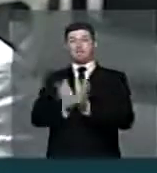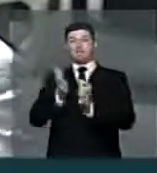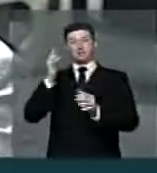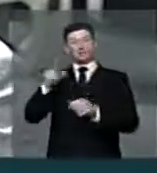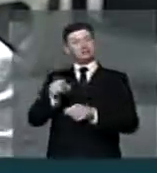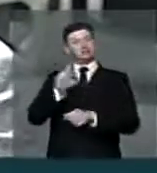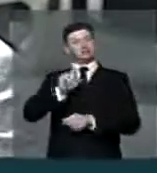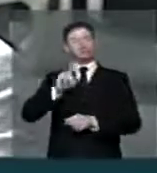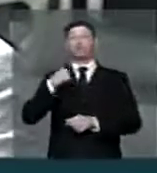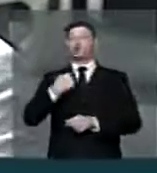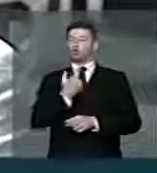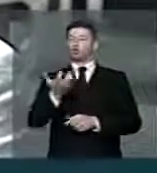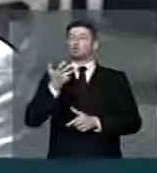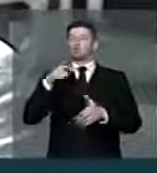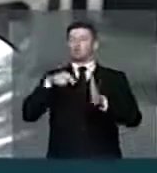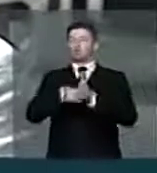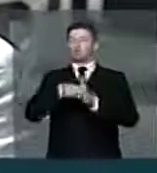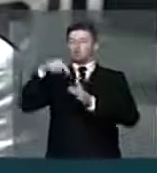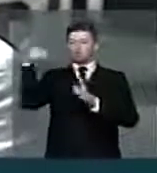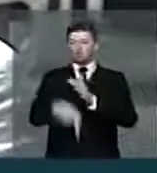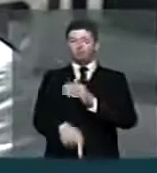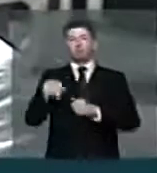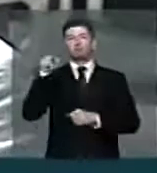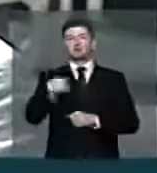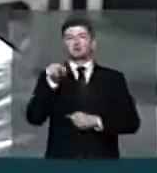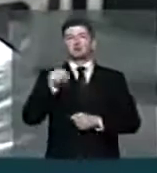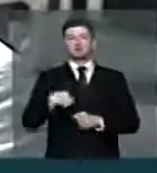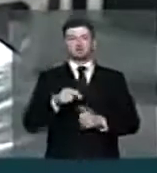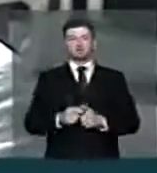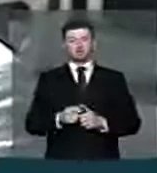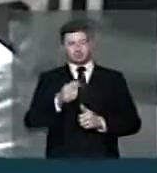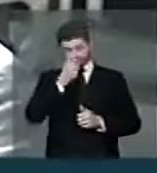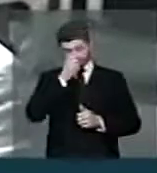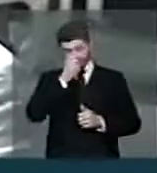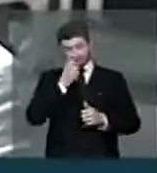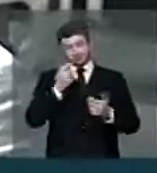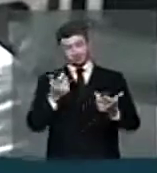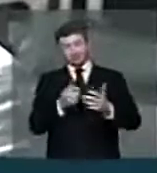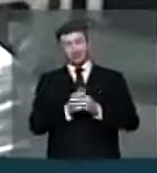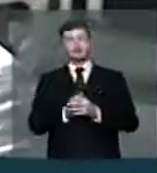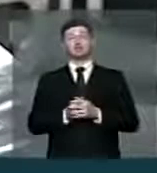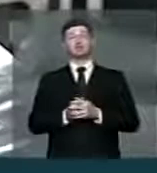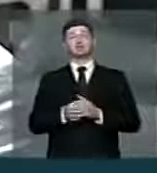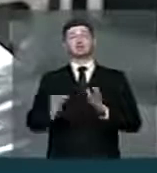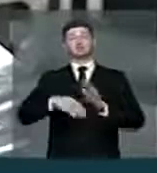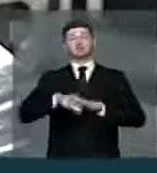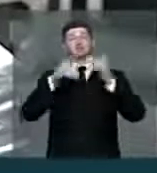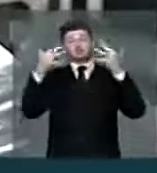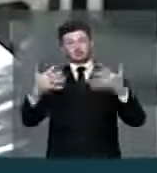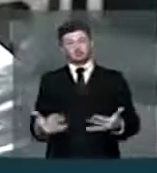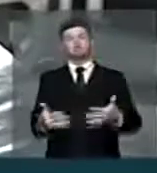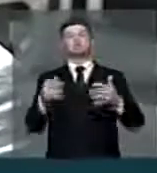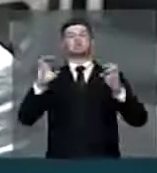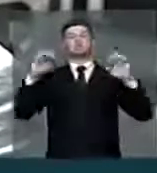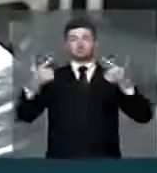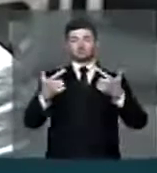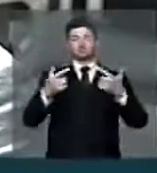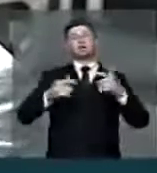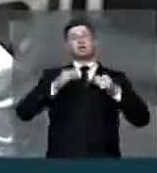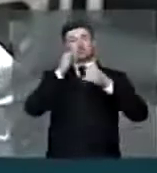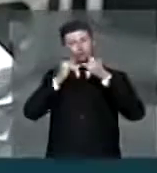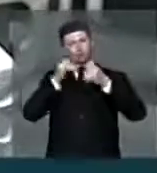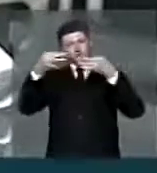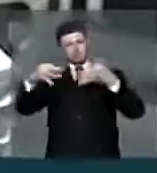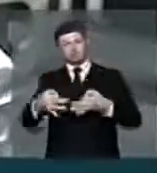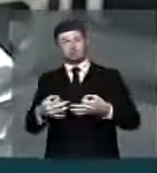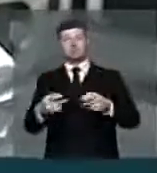Não, queremos a investigação profunda e que tudo seja esclarecido, devidamente informado, e